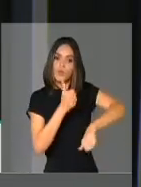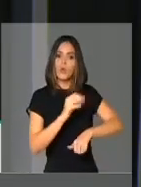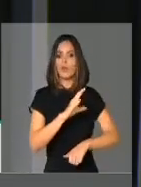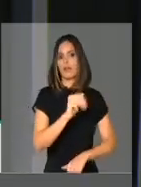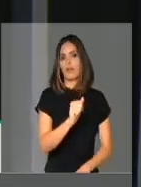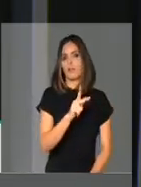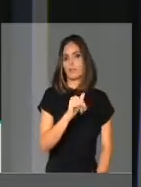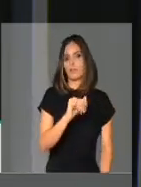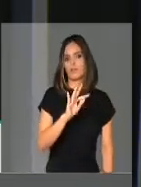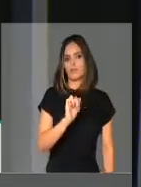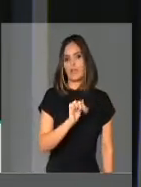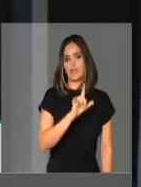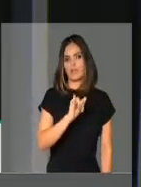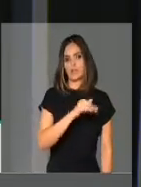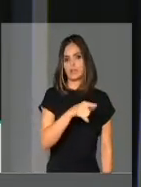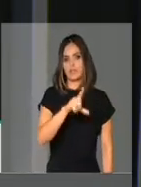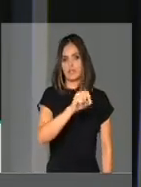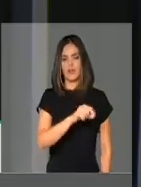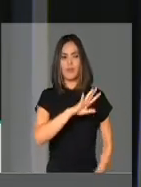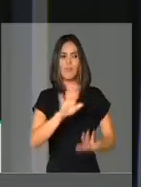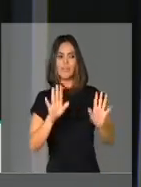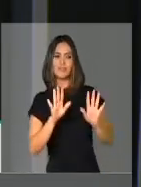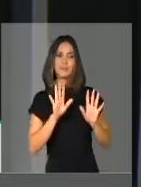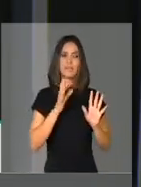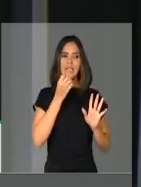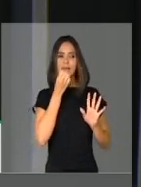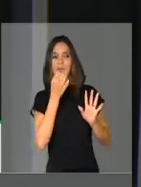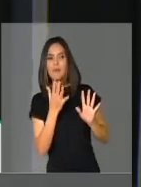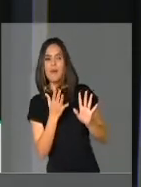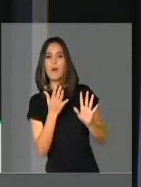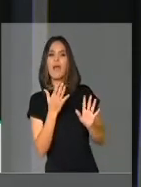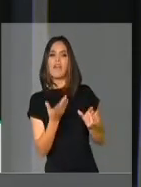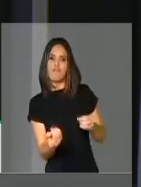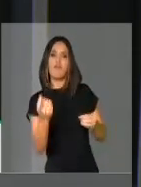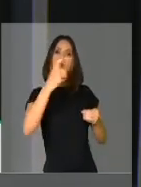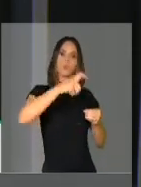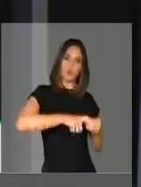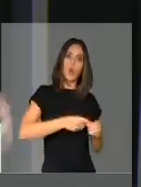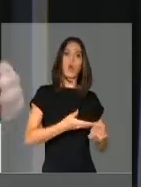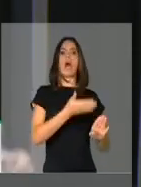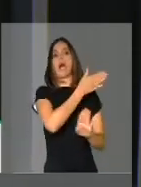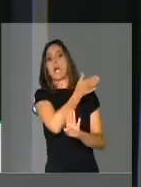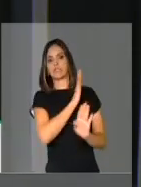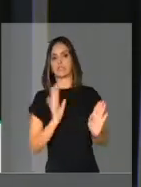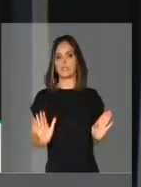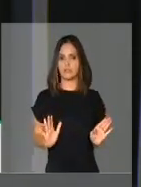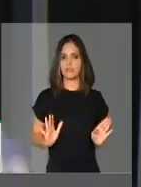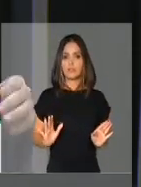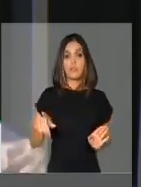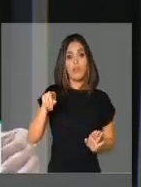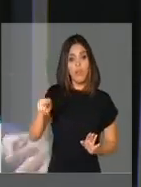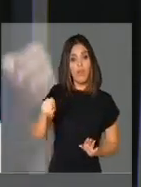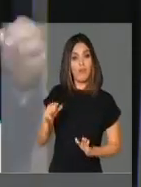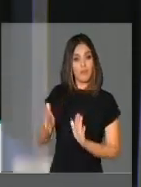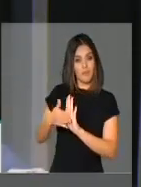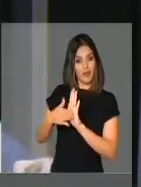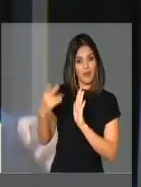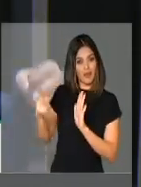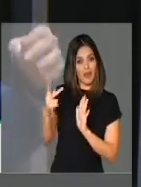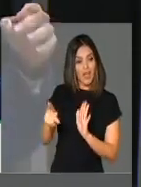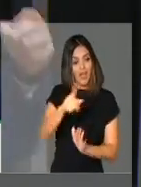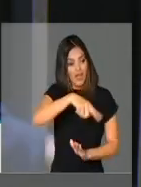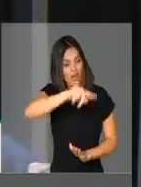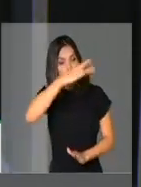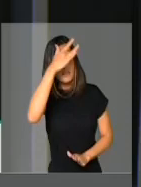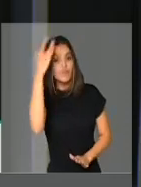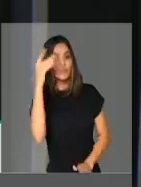reforma da Previdência de Bolsonaro e Paulo Guedes não é boa principalmente para aqueles que têm os